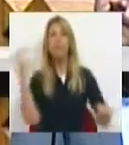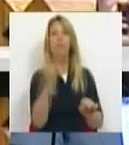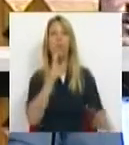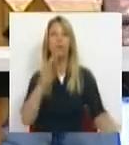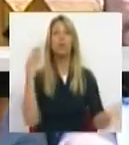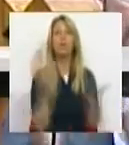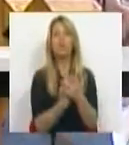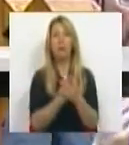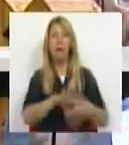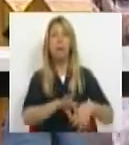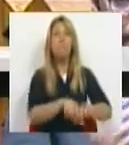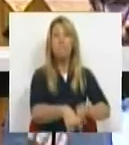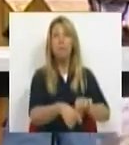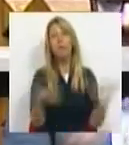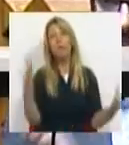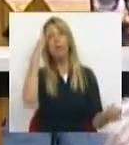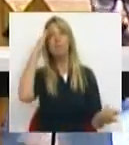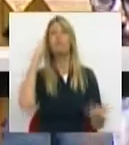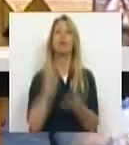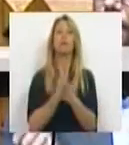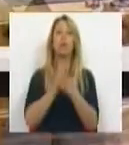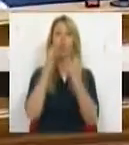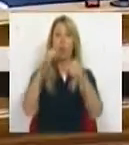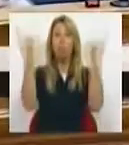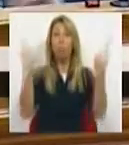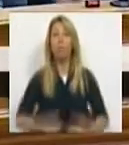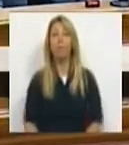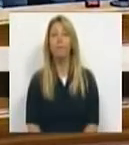fragilizando, corroendo a capacidade da escola pública.